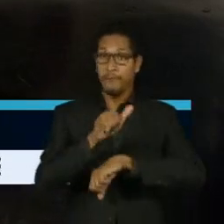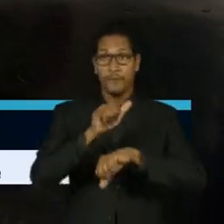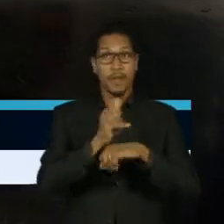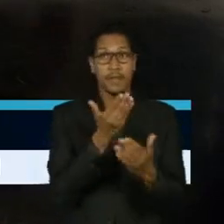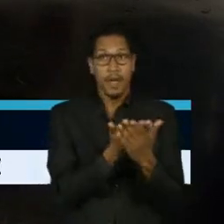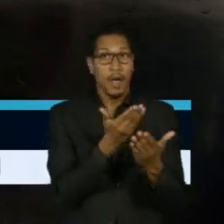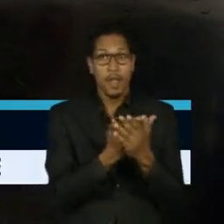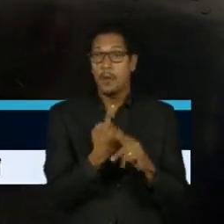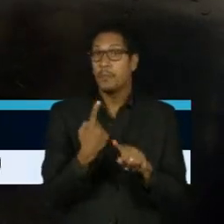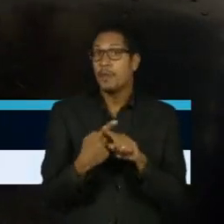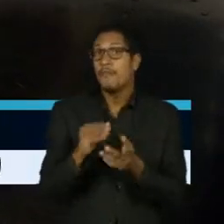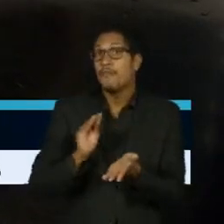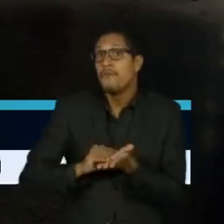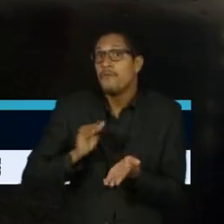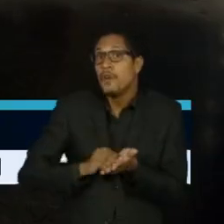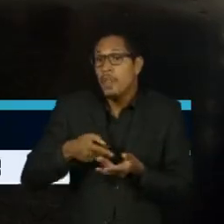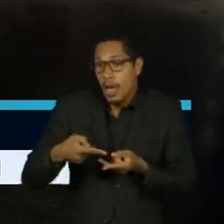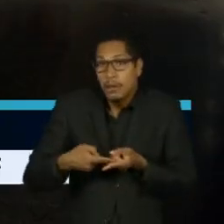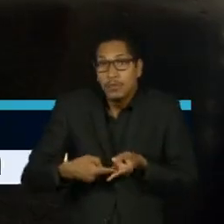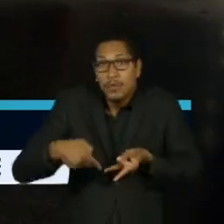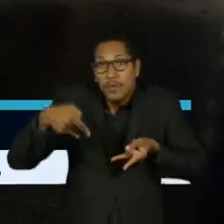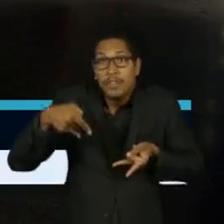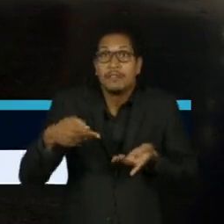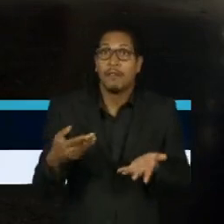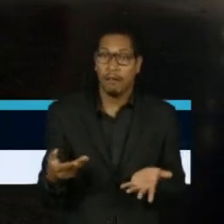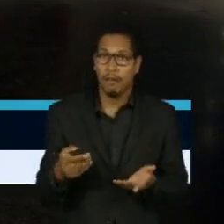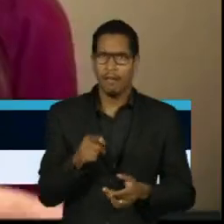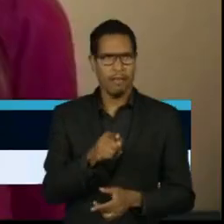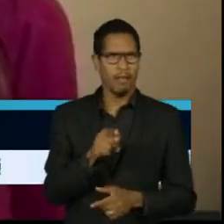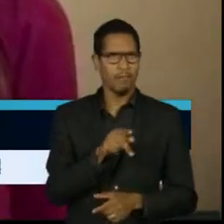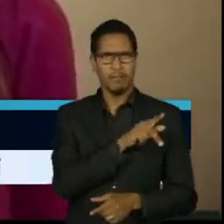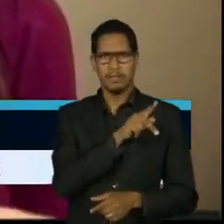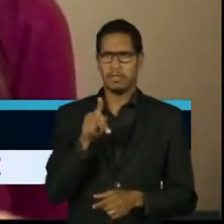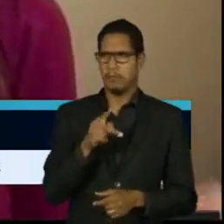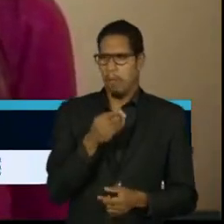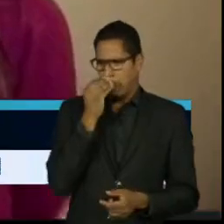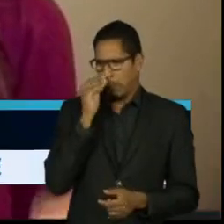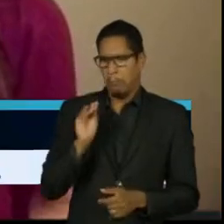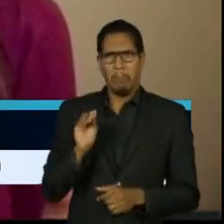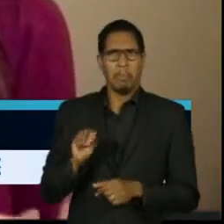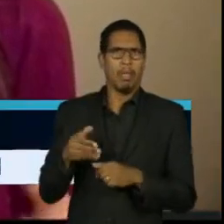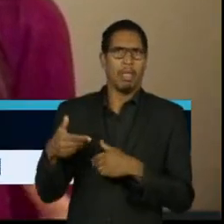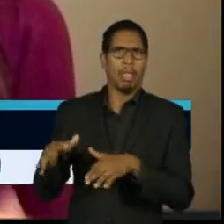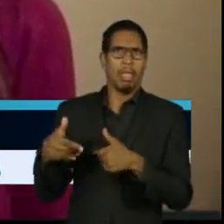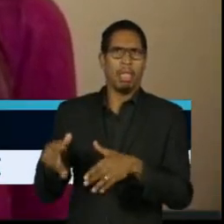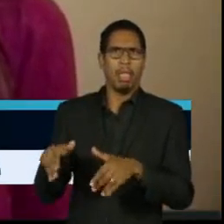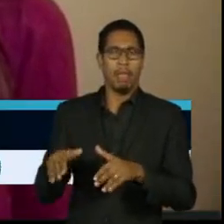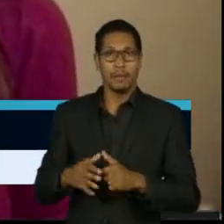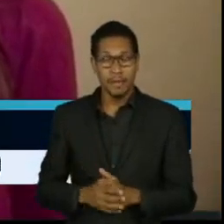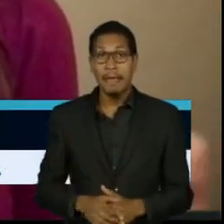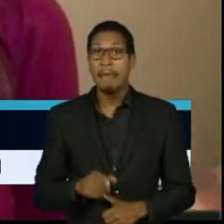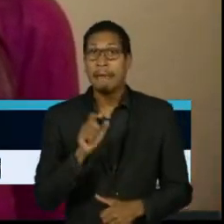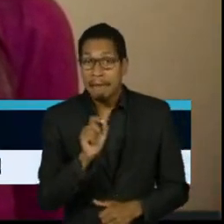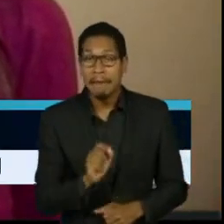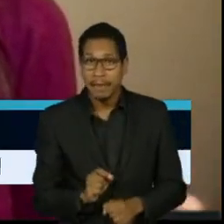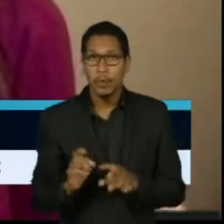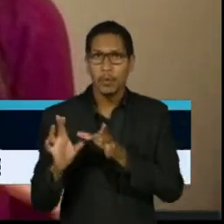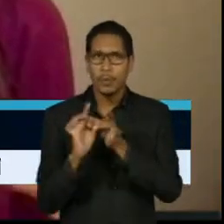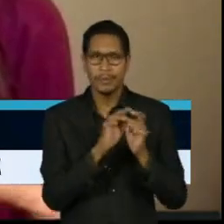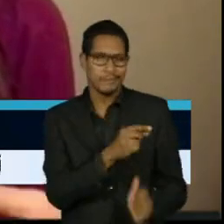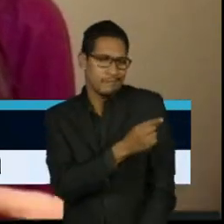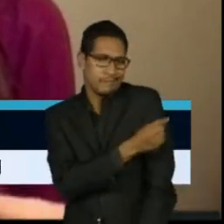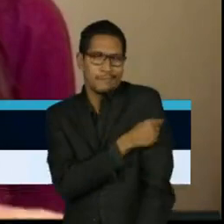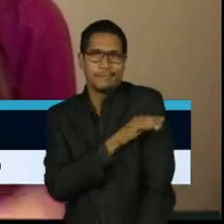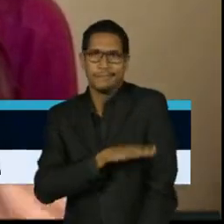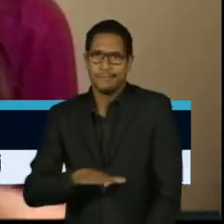não têm absorvente. E ele desmereceu isso e vetou a legislação. E também quando ele atacou a vacinação das crianças. Essas são